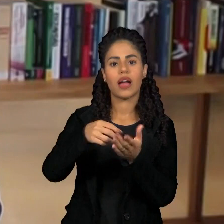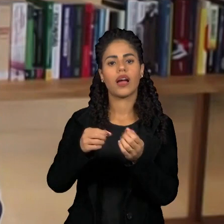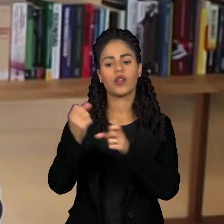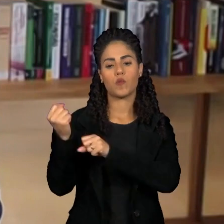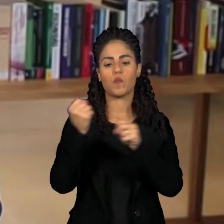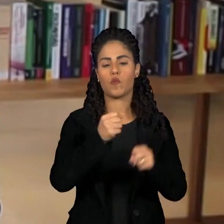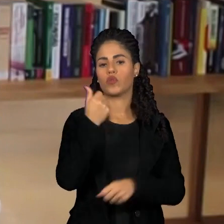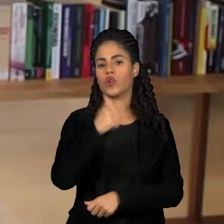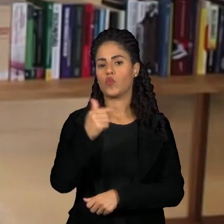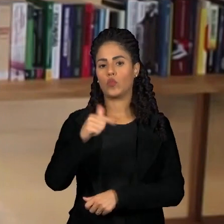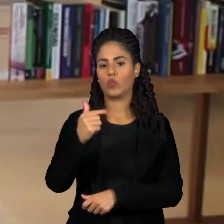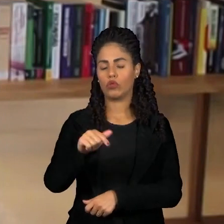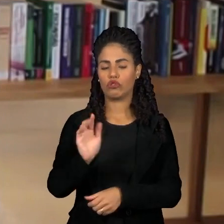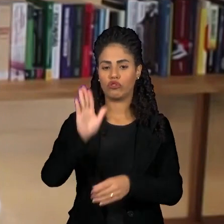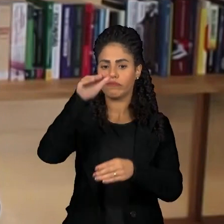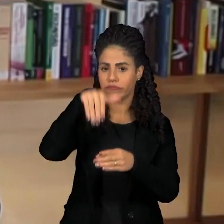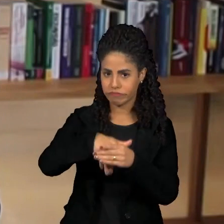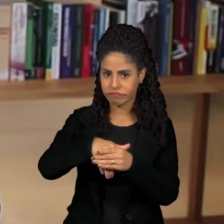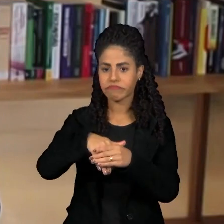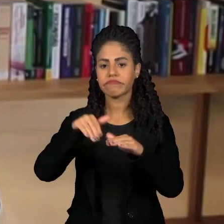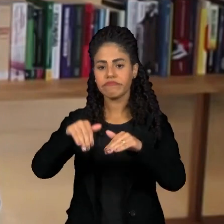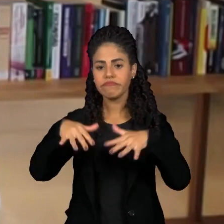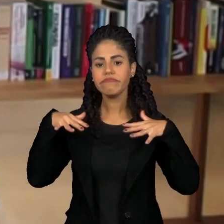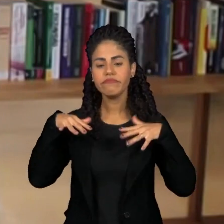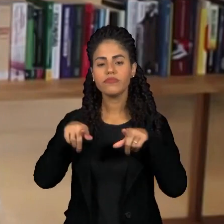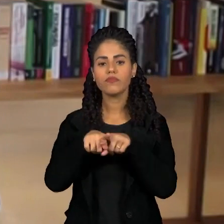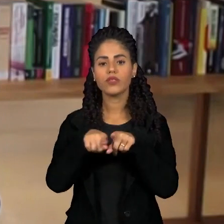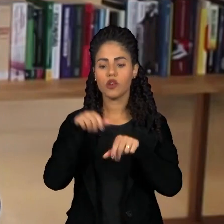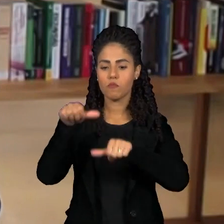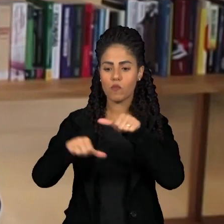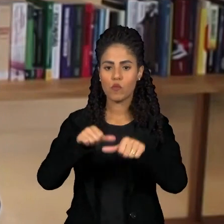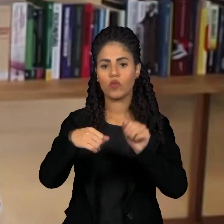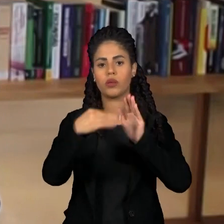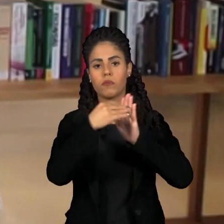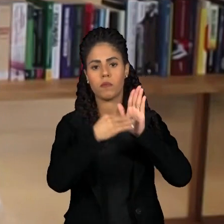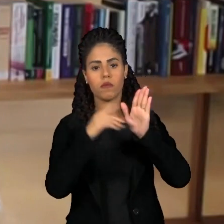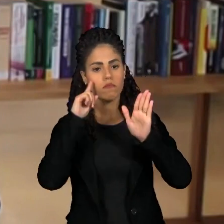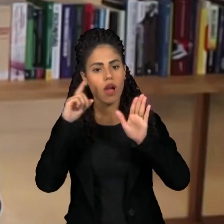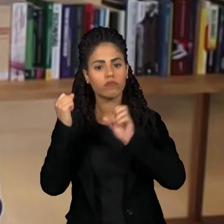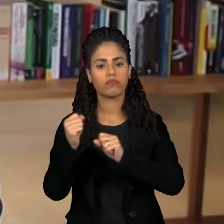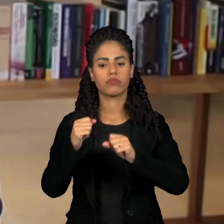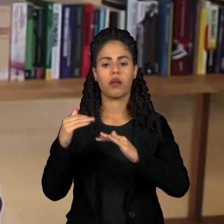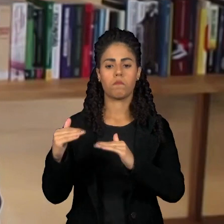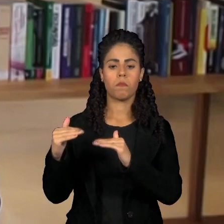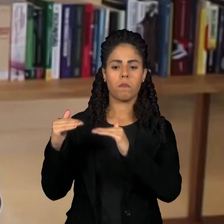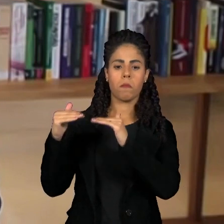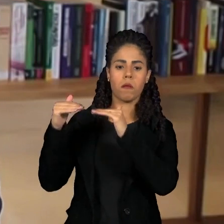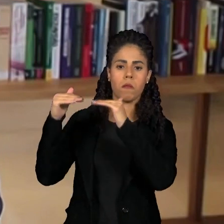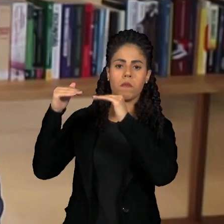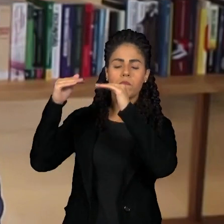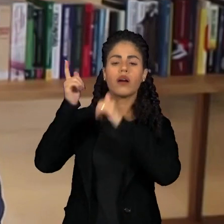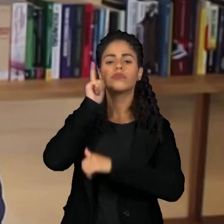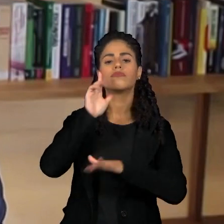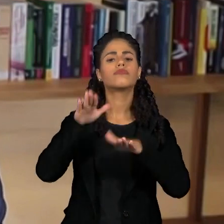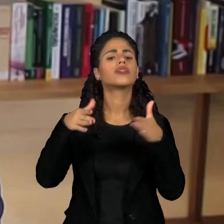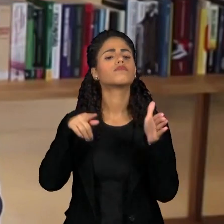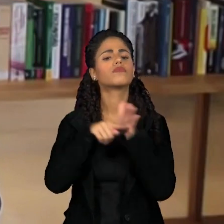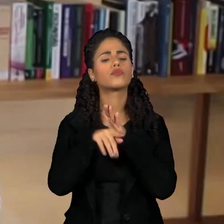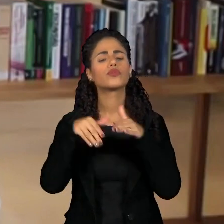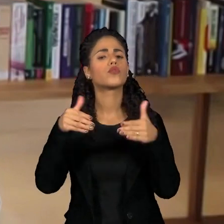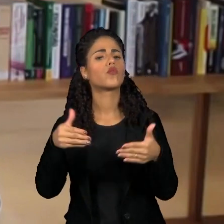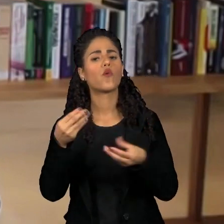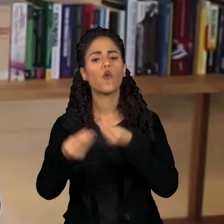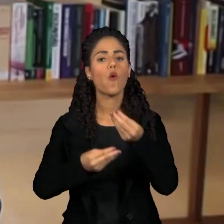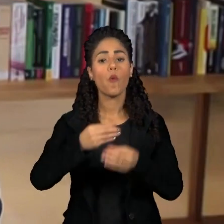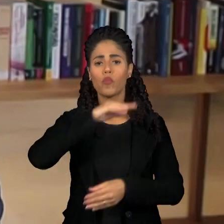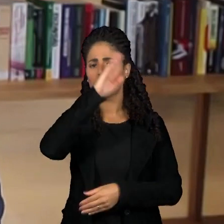poder nas eleições majoritárias. Ele começa a mudar essa agenda para ocupar cada vez mais o poder. Eu acho que a pergunta central é como que o